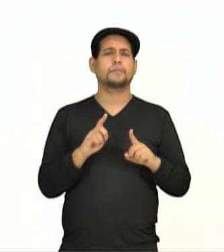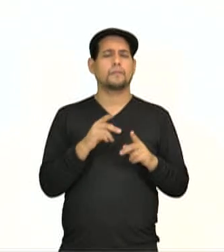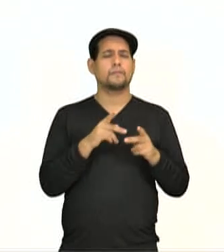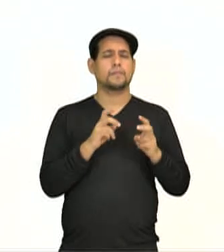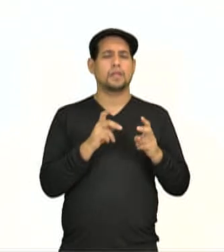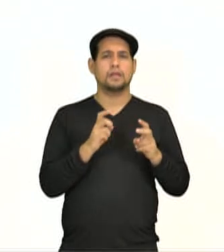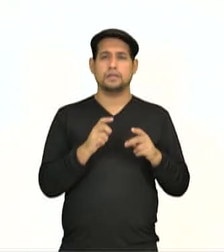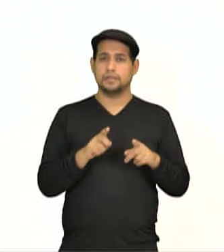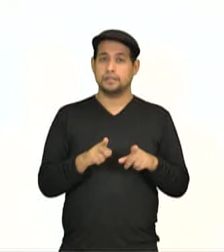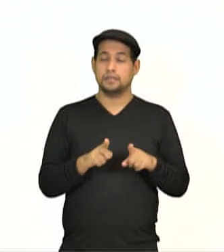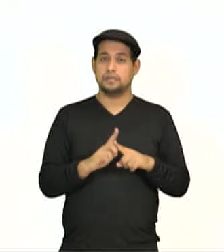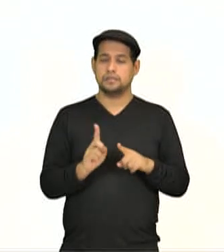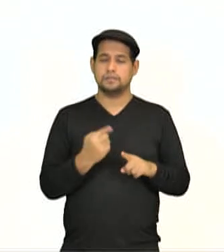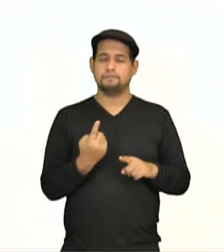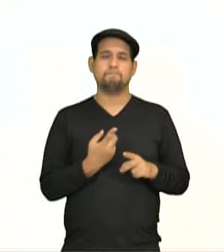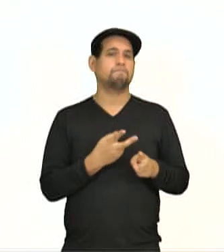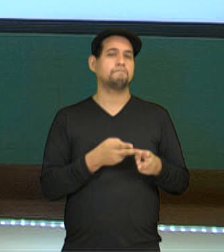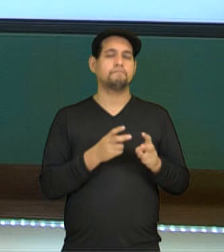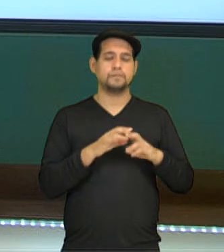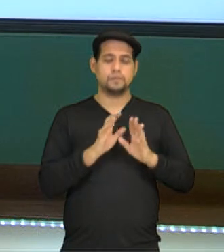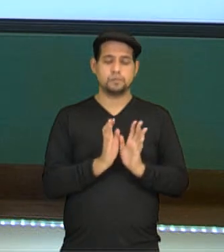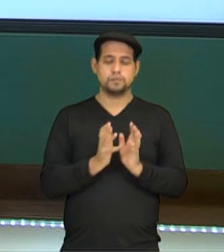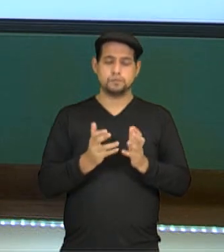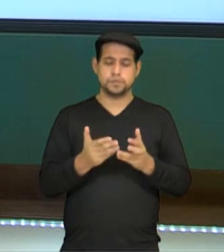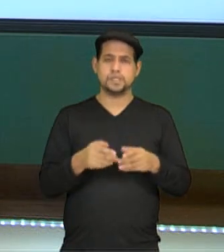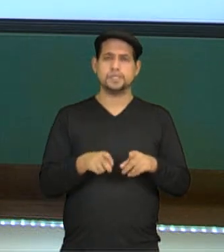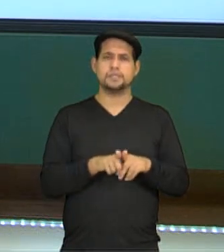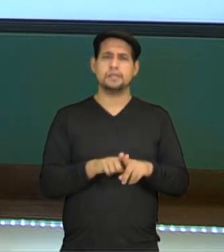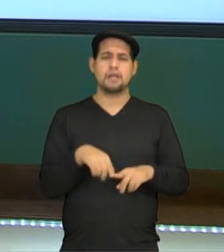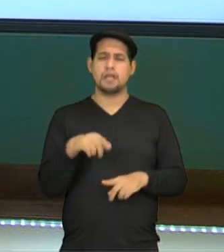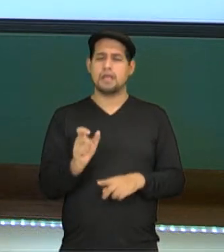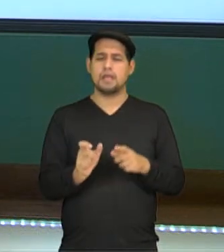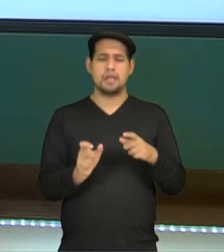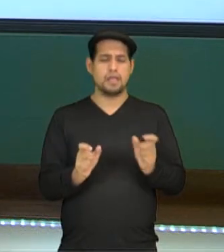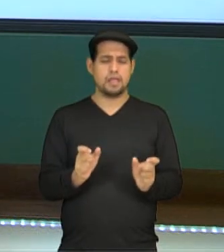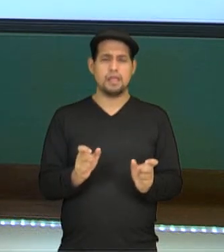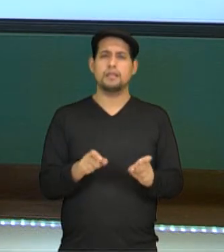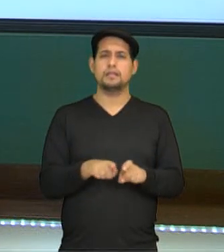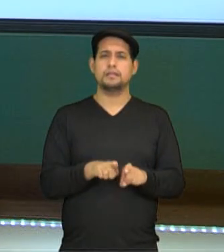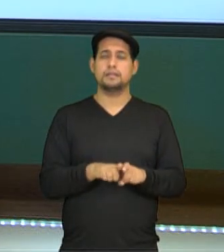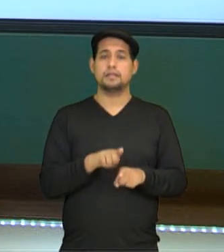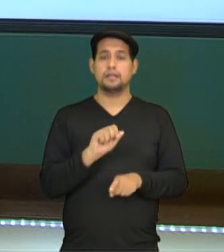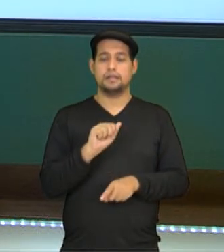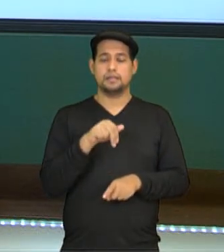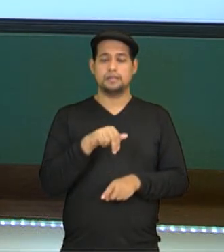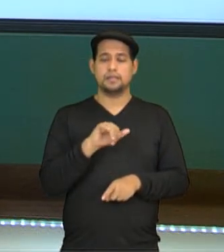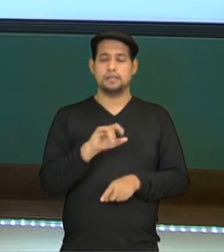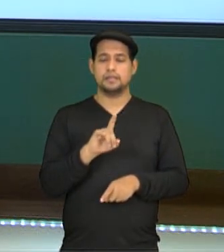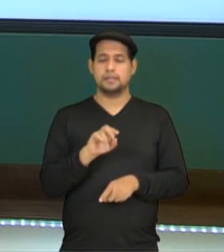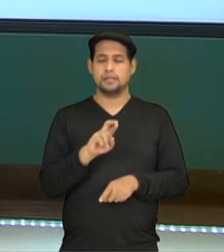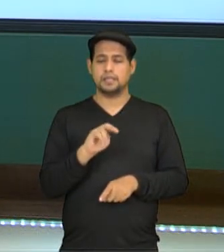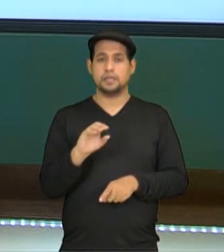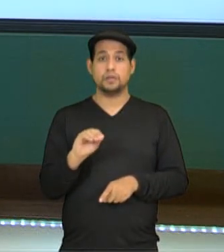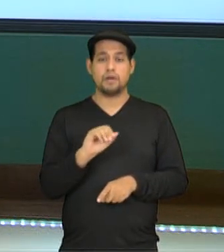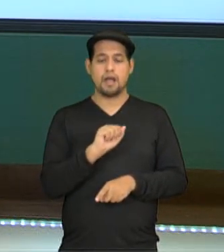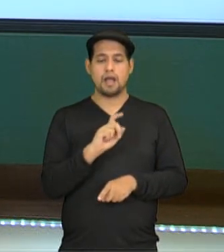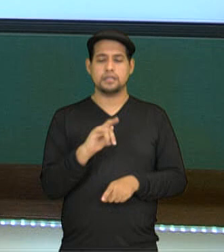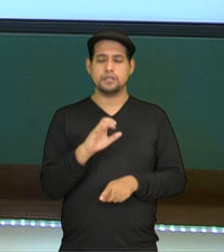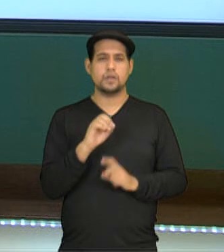observe, aqui está o grupamento orgânico que caracteriza um anidrido ácido.